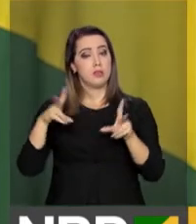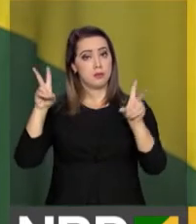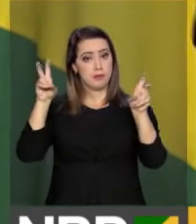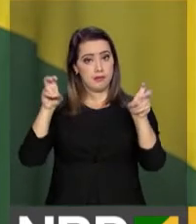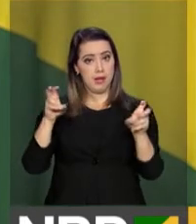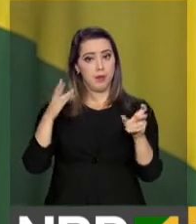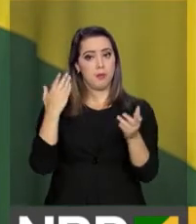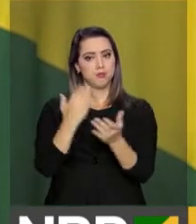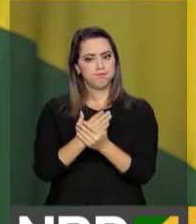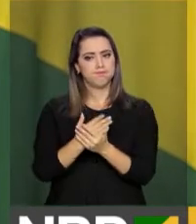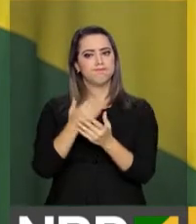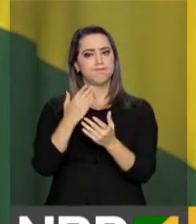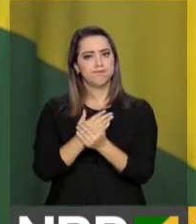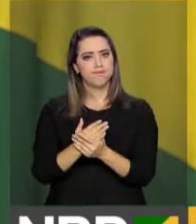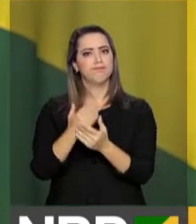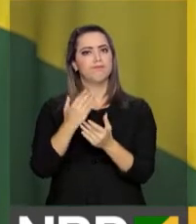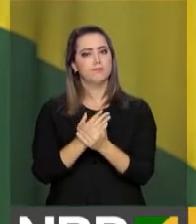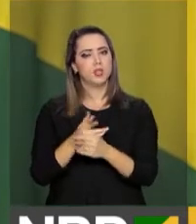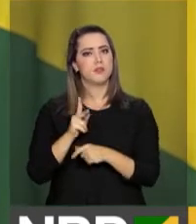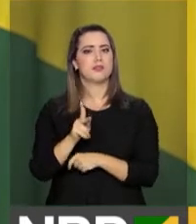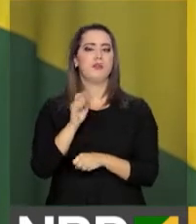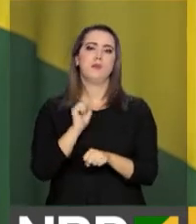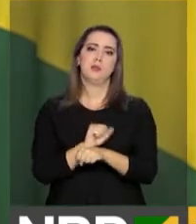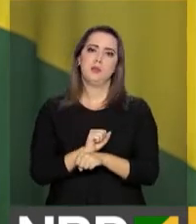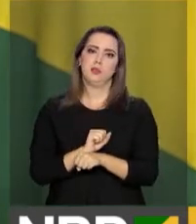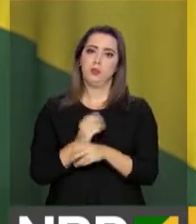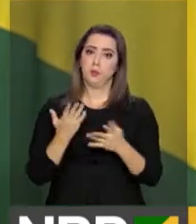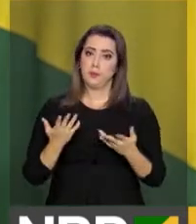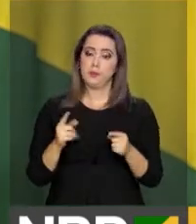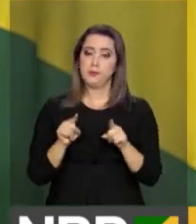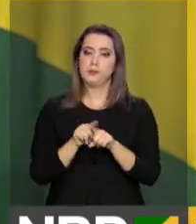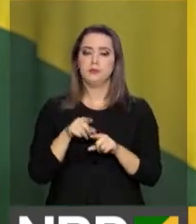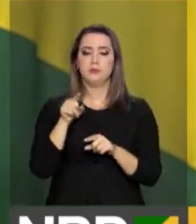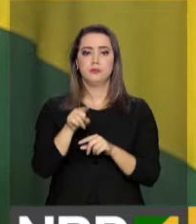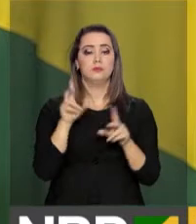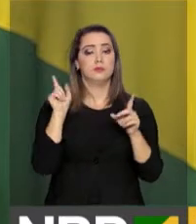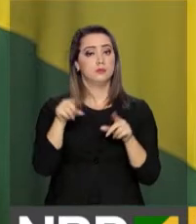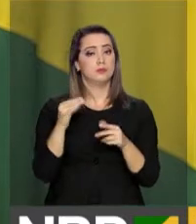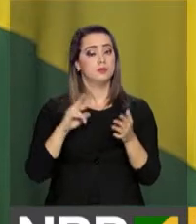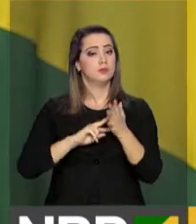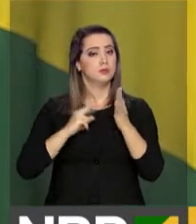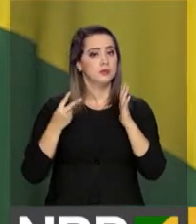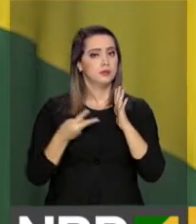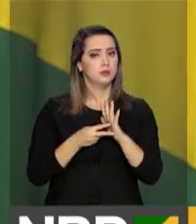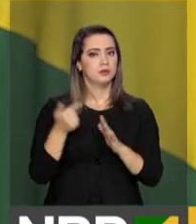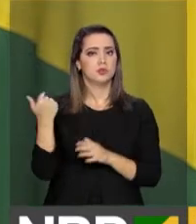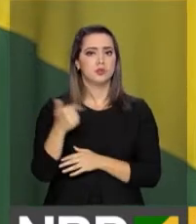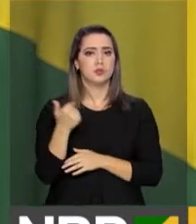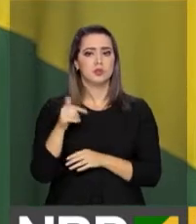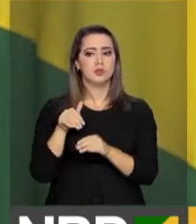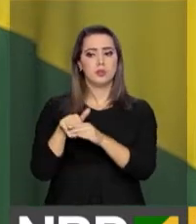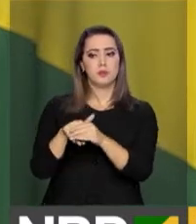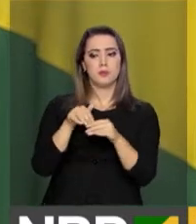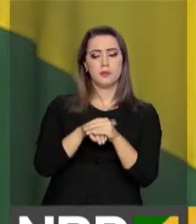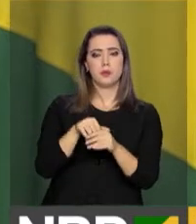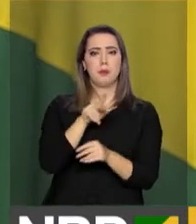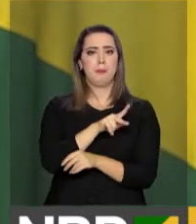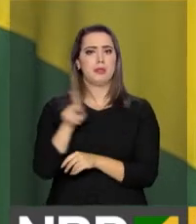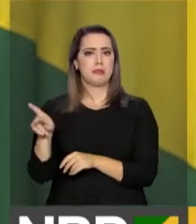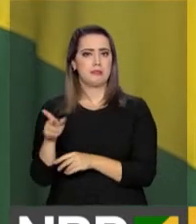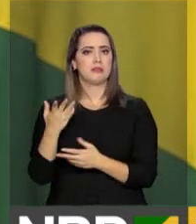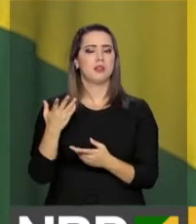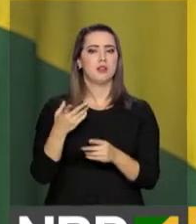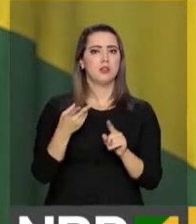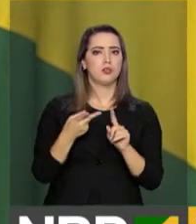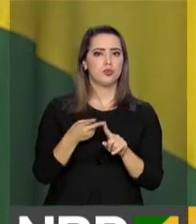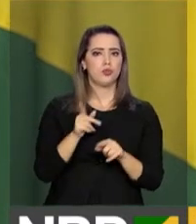o tempo todo agora ficar da pauta o tempo todo significa que não haverá candidato a presidente candidato a